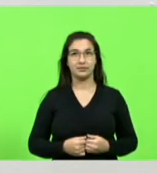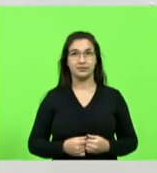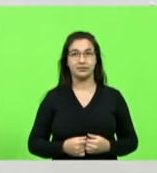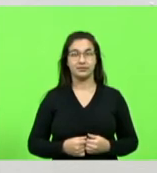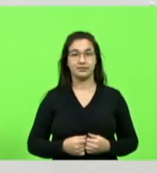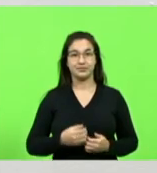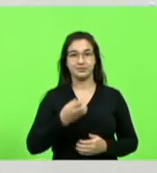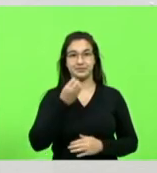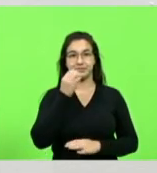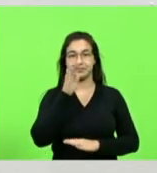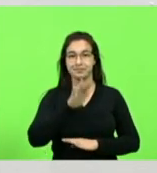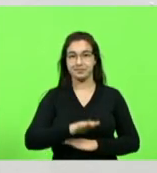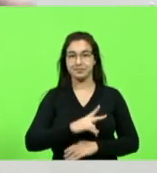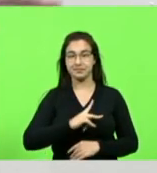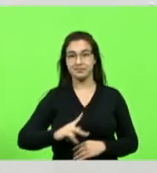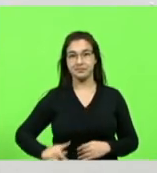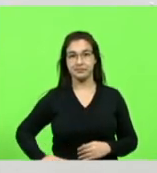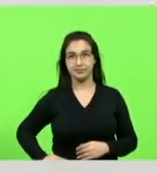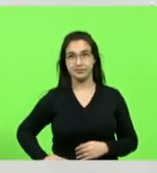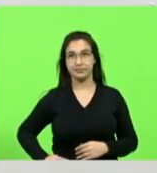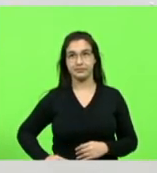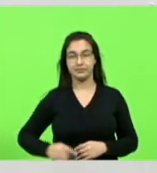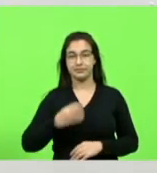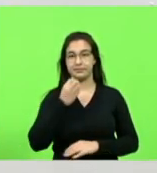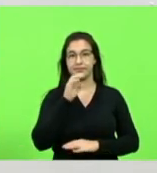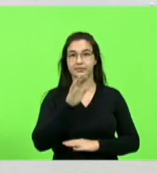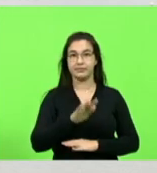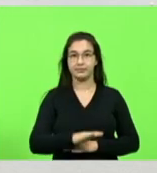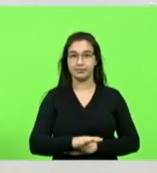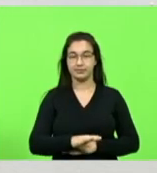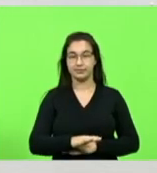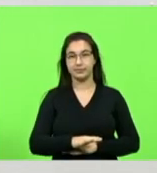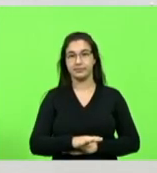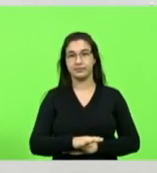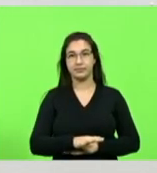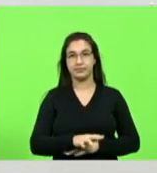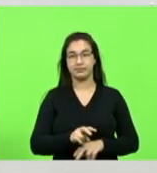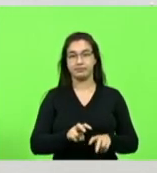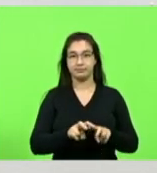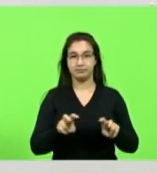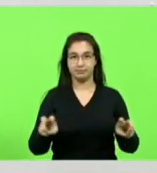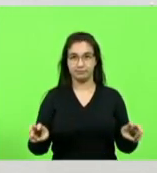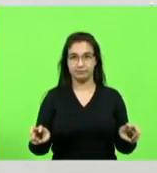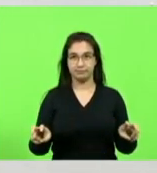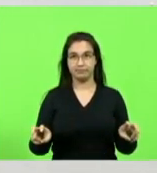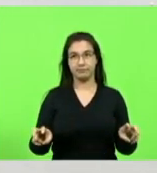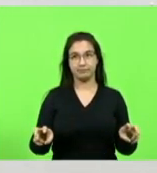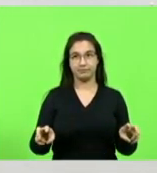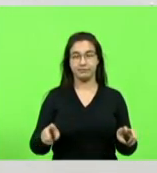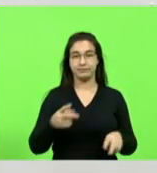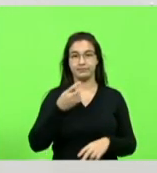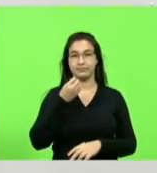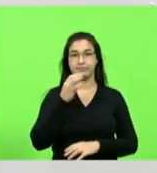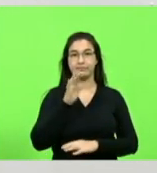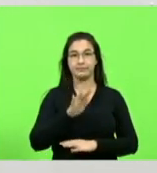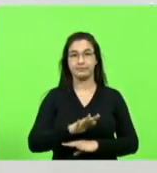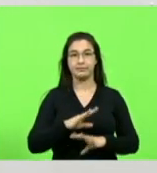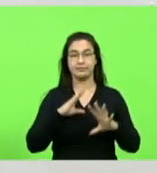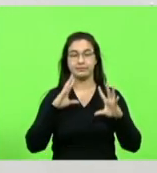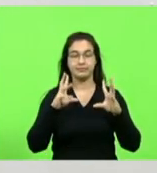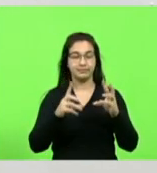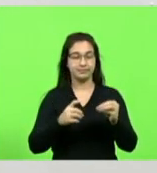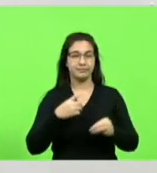Boa tarde, senhor presidente. Boa tarde à nossa mesa. Boa tarde a deputados,